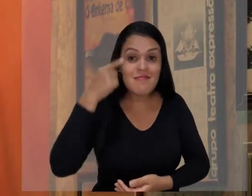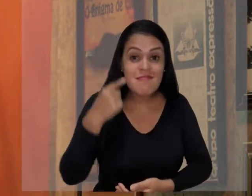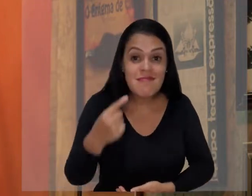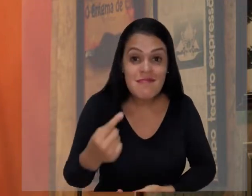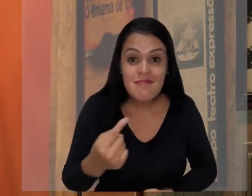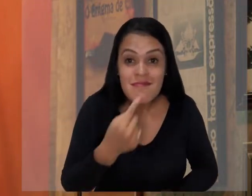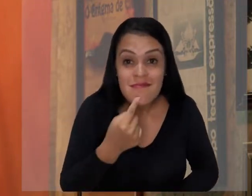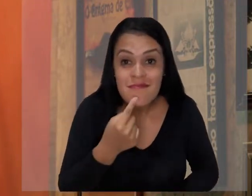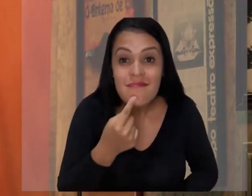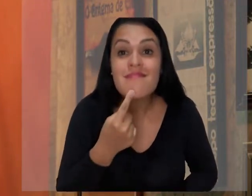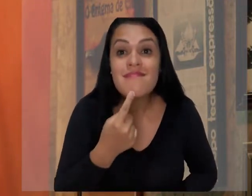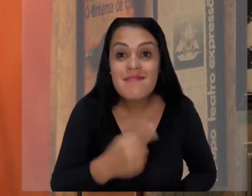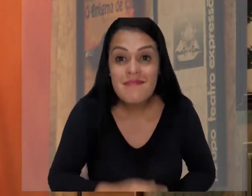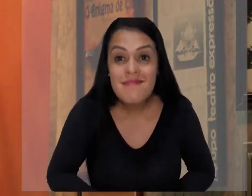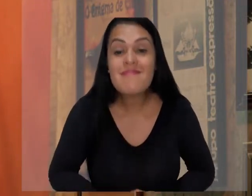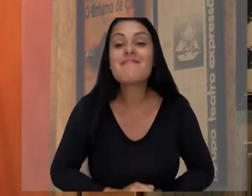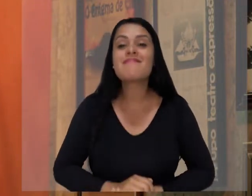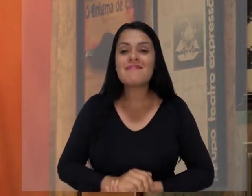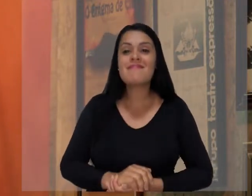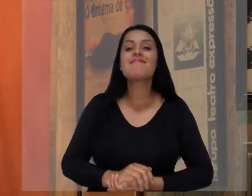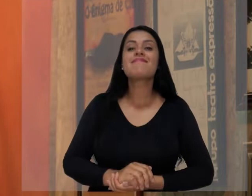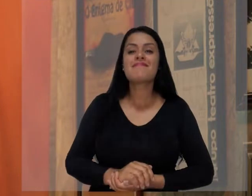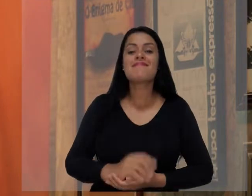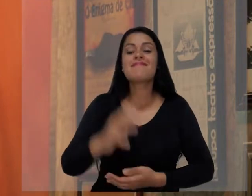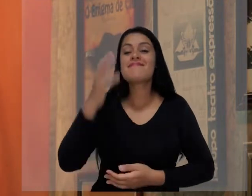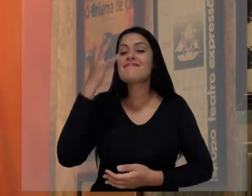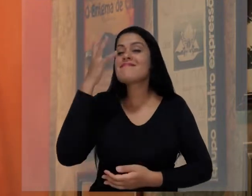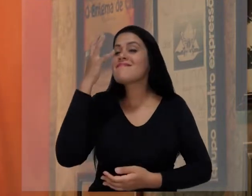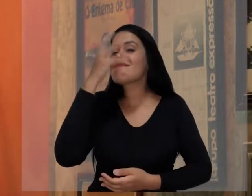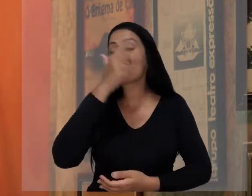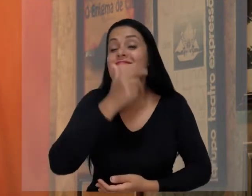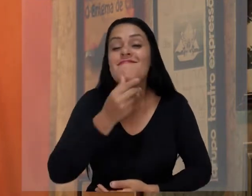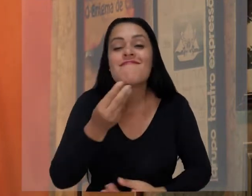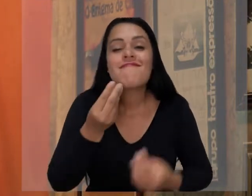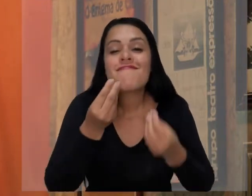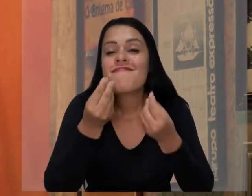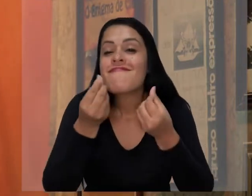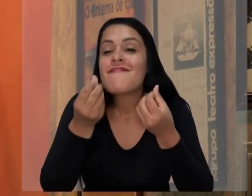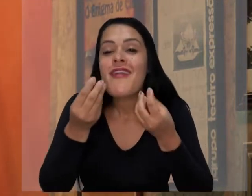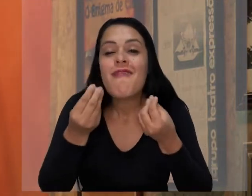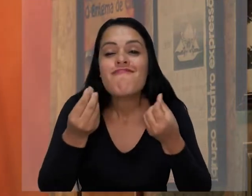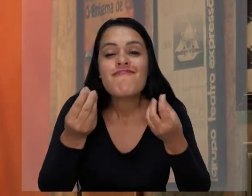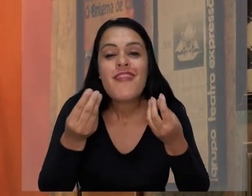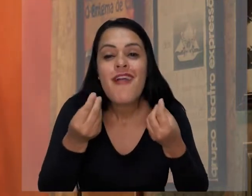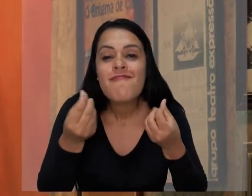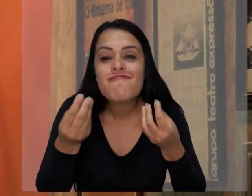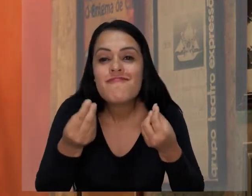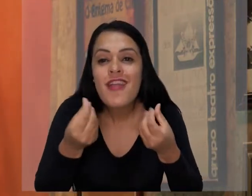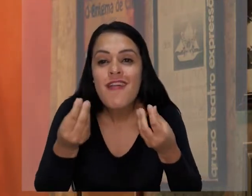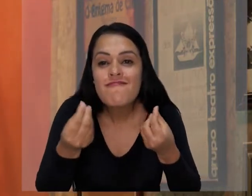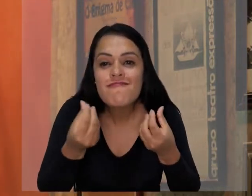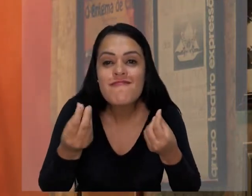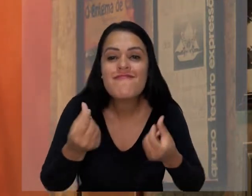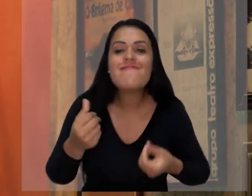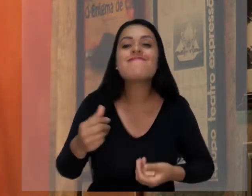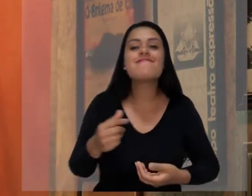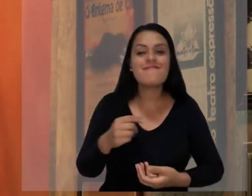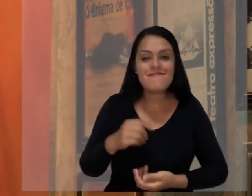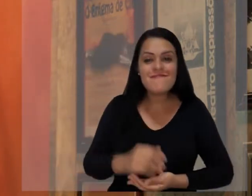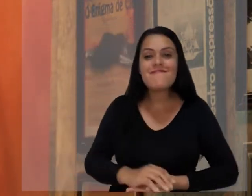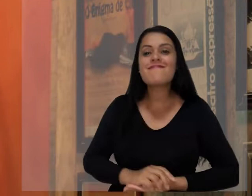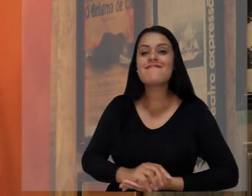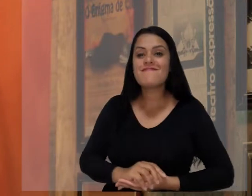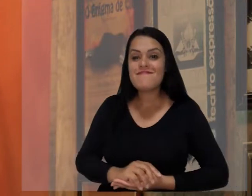minutos, ai, ai, que bonito! Nham, nham! Tá pecando bem